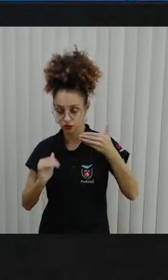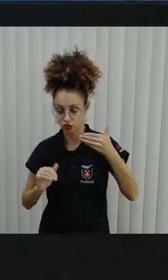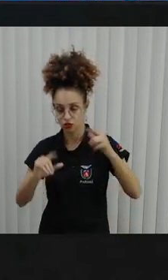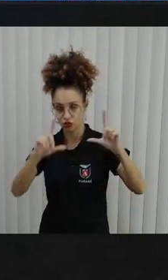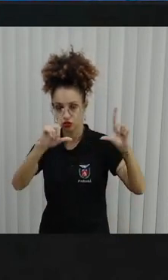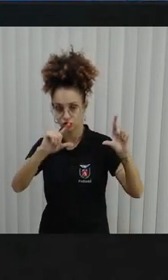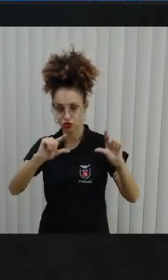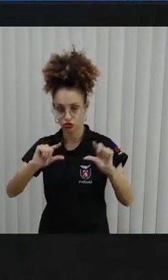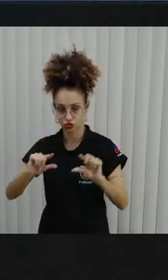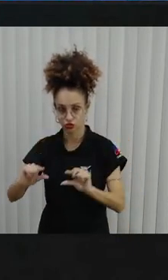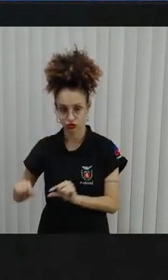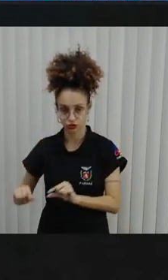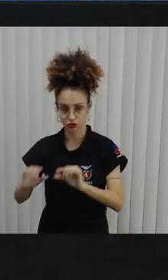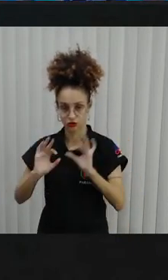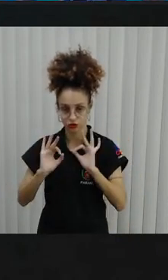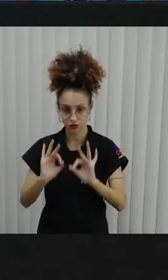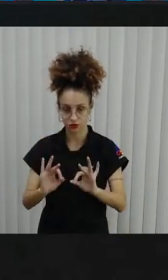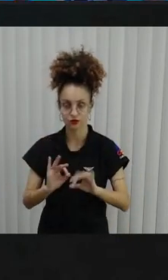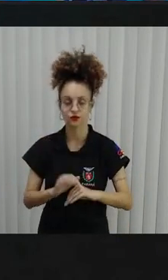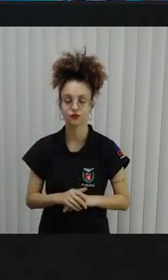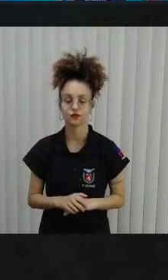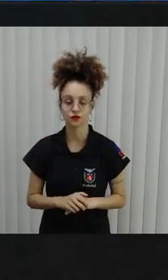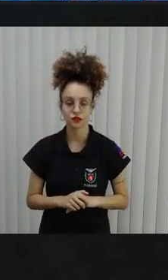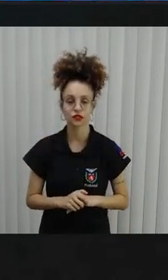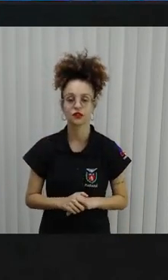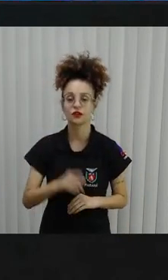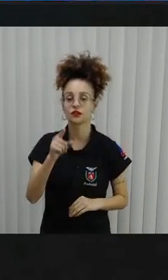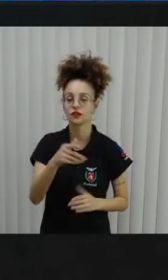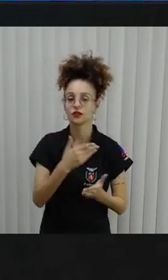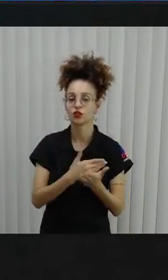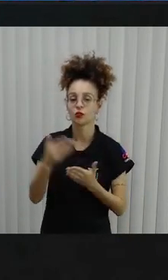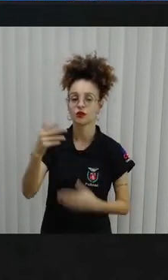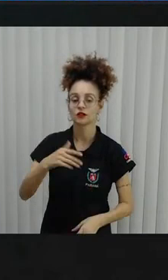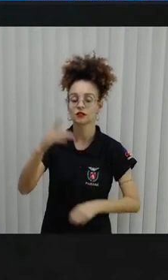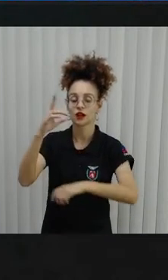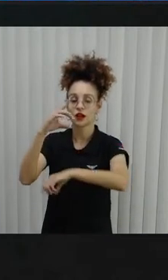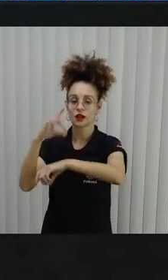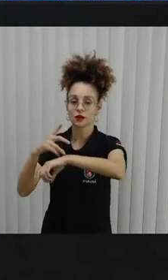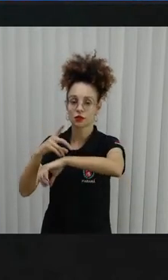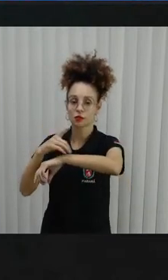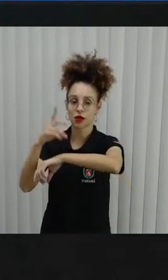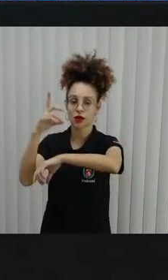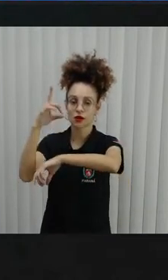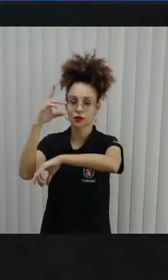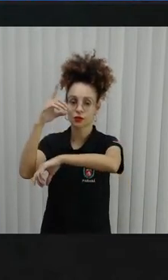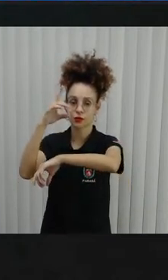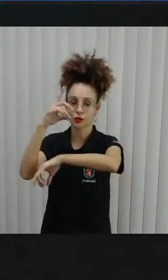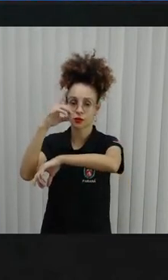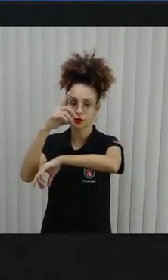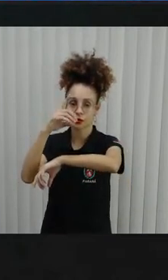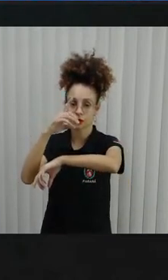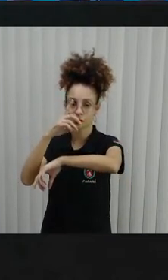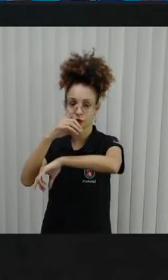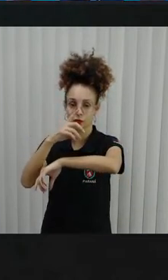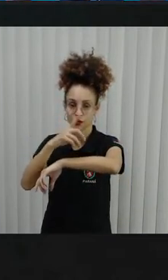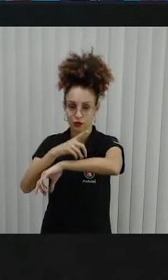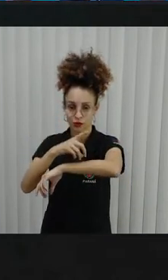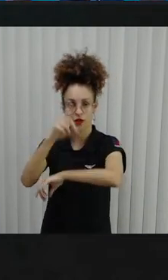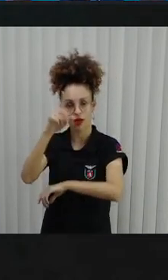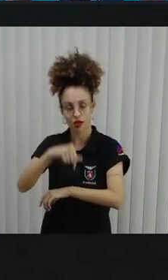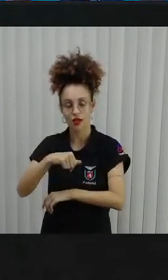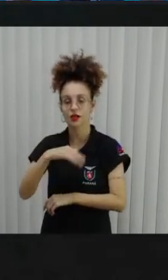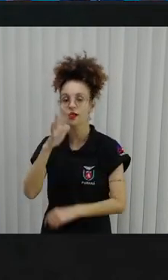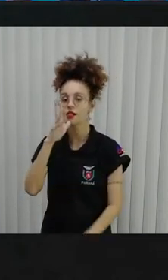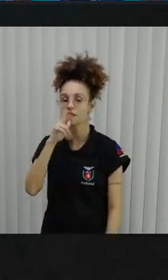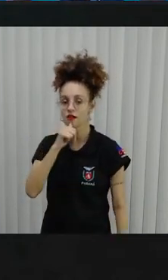então vai 18, isso, é isso aí. Aí ele vai começar a cair. Boa. O Dino vai começar a cair. Ele vai cair cada vez mais